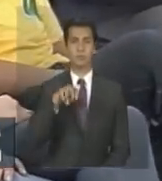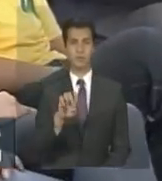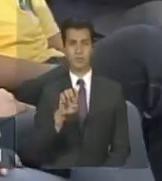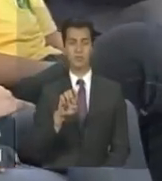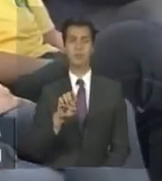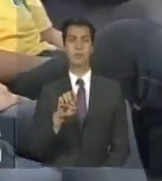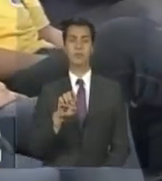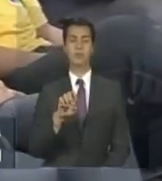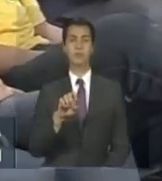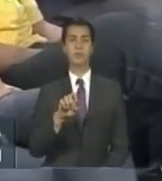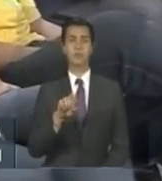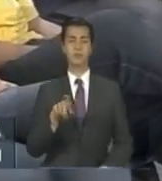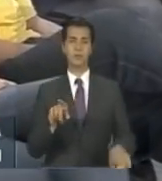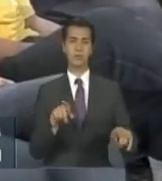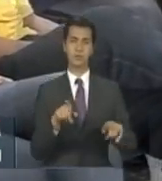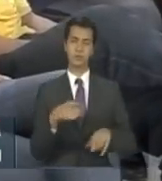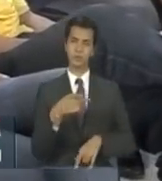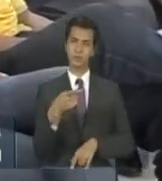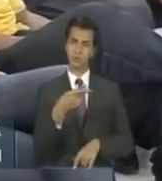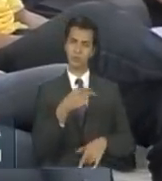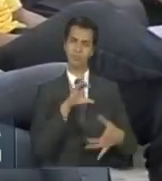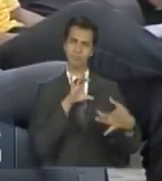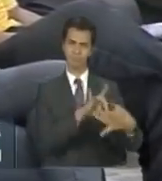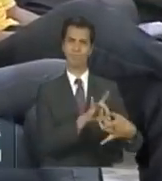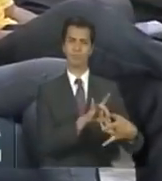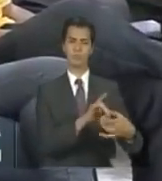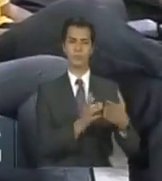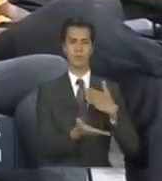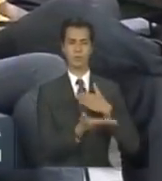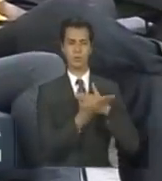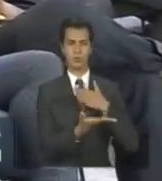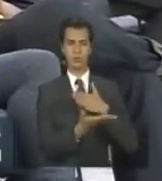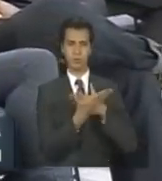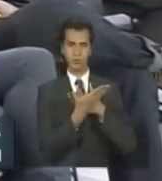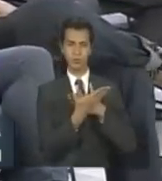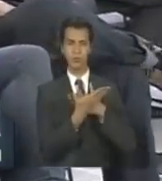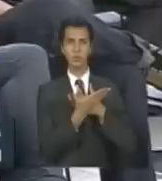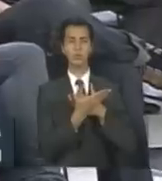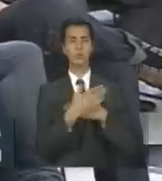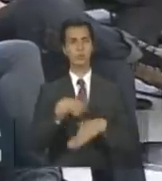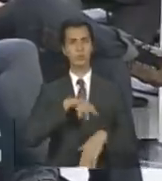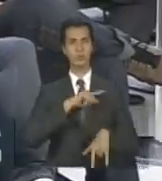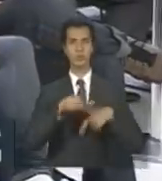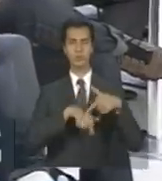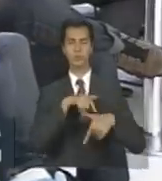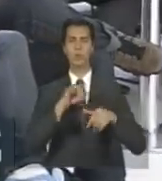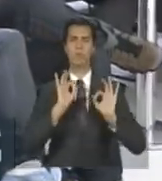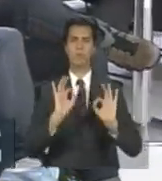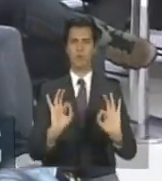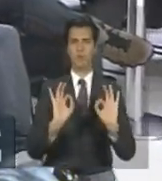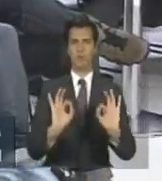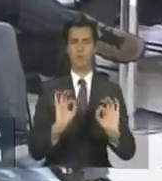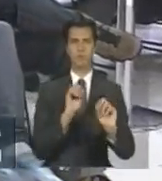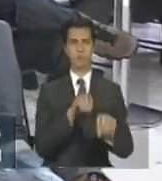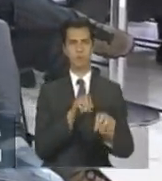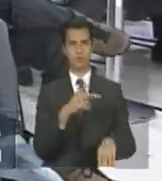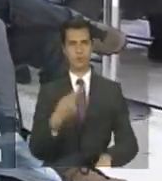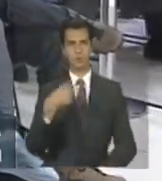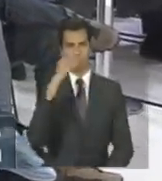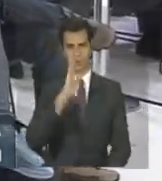nossos parceiros nesta questão da qualidade da educação no